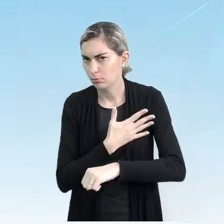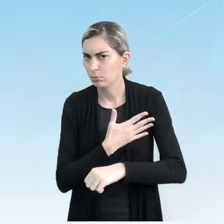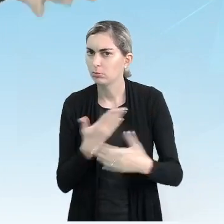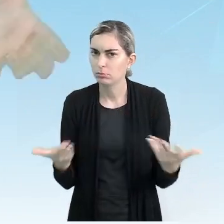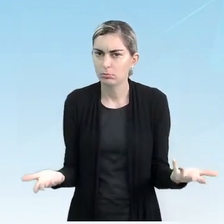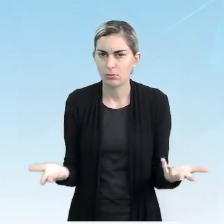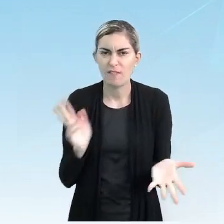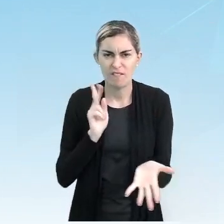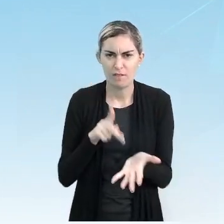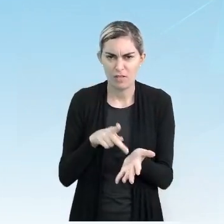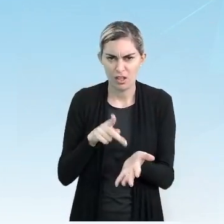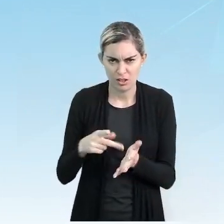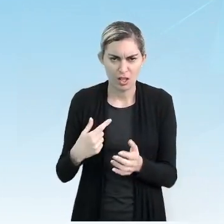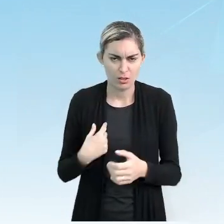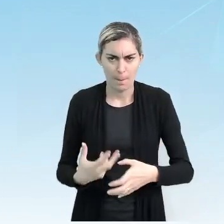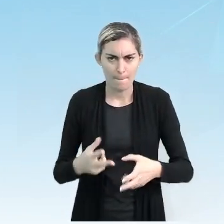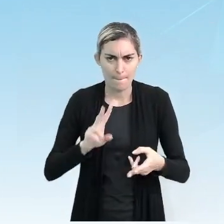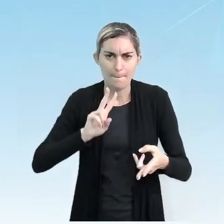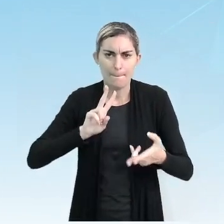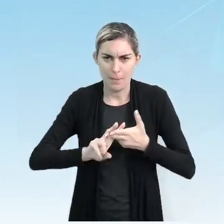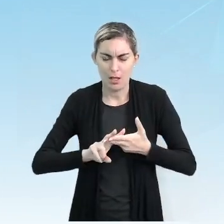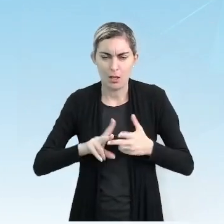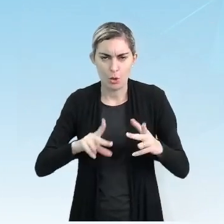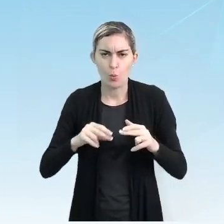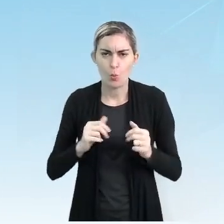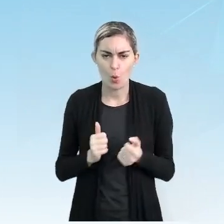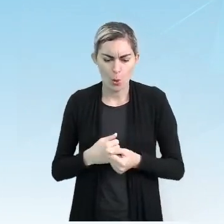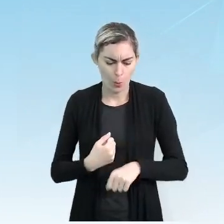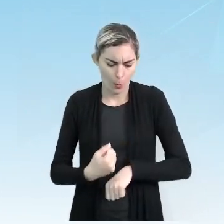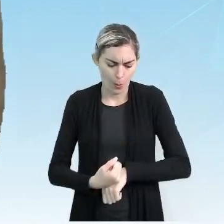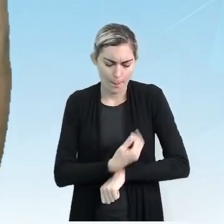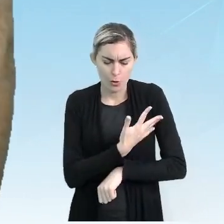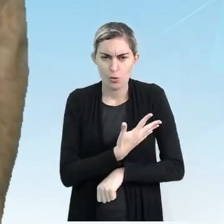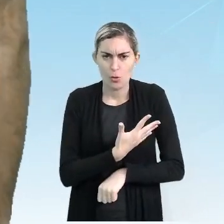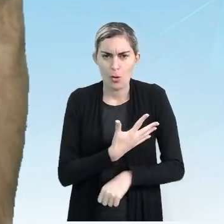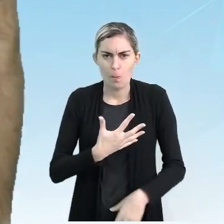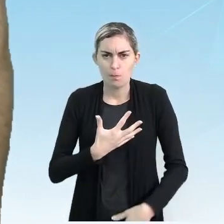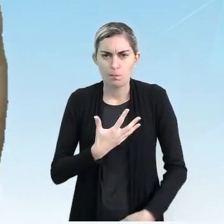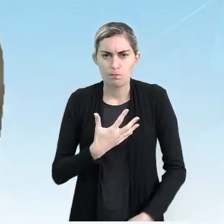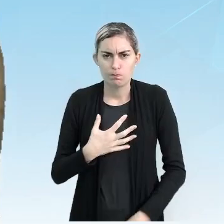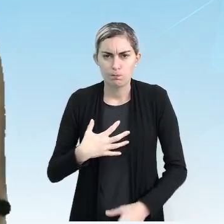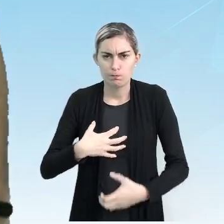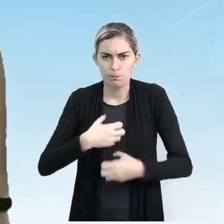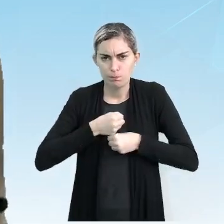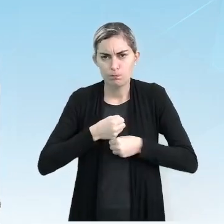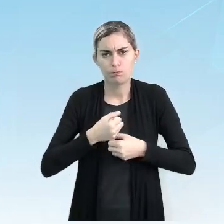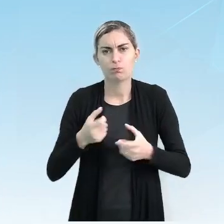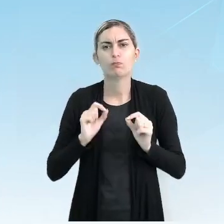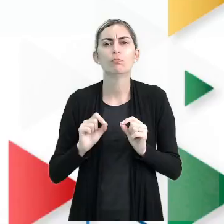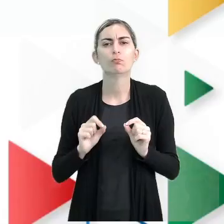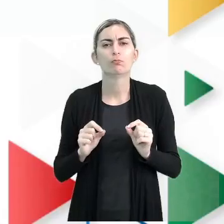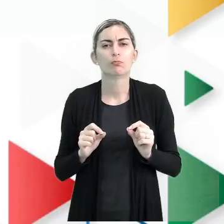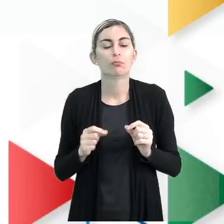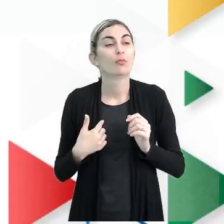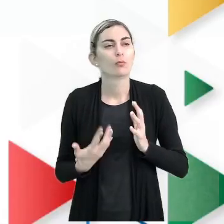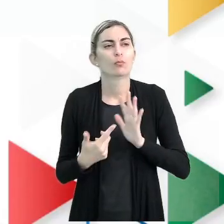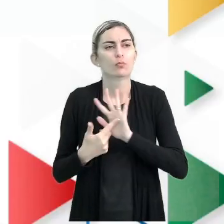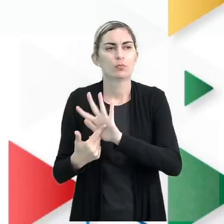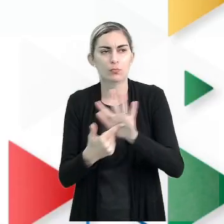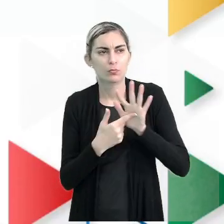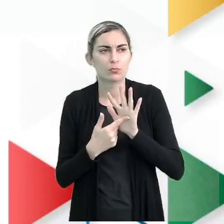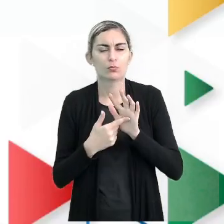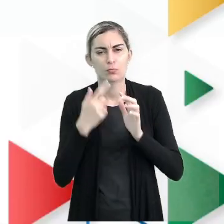que de fato a gente está preso emocionalmente a alguma coisa, professor? Realmente, professor, falando aqui, mais uma vez eu gostaria de mostrar